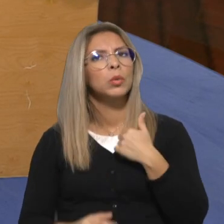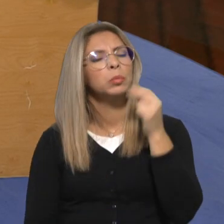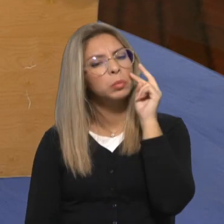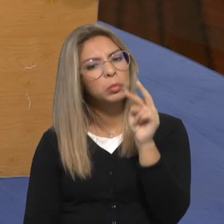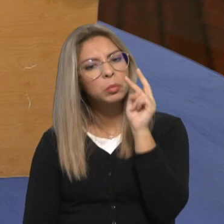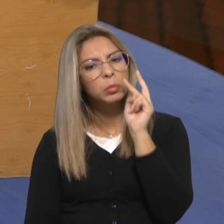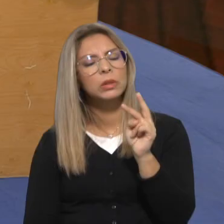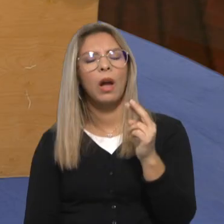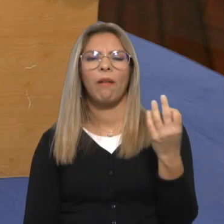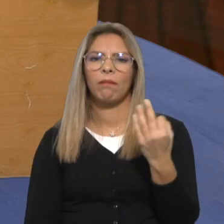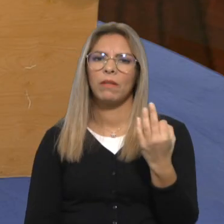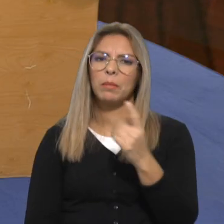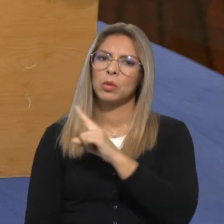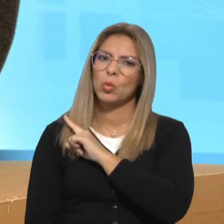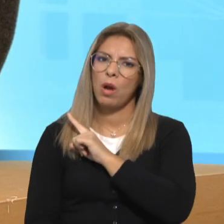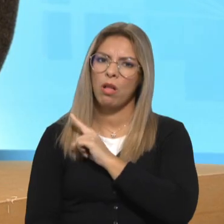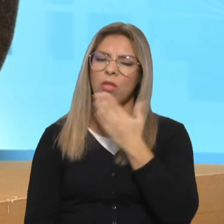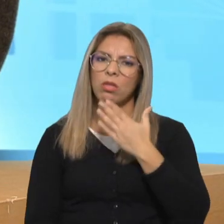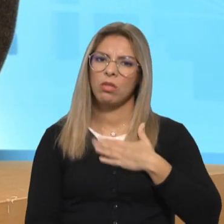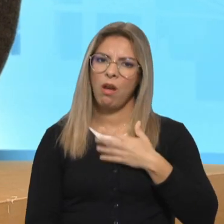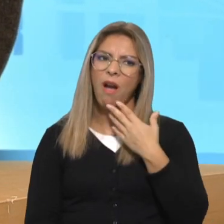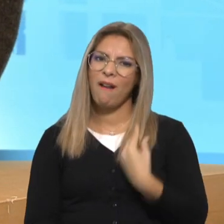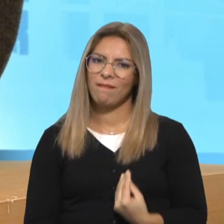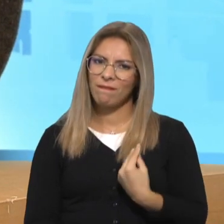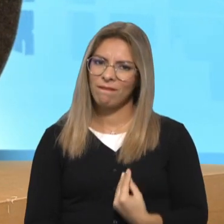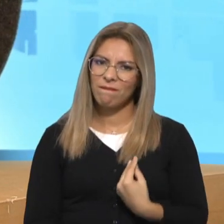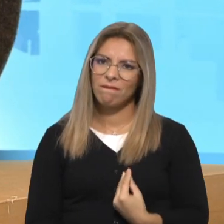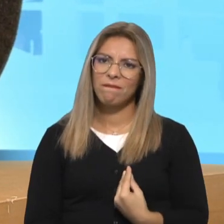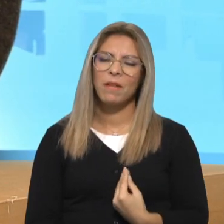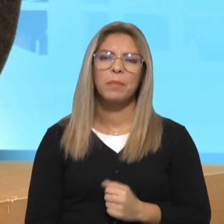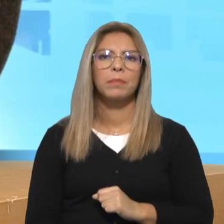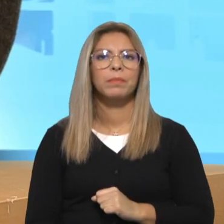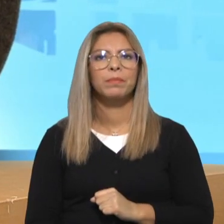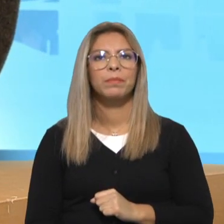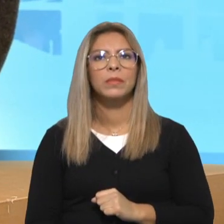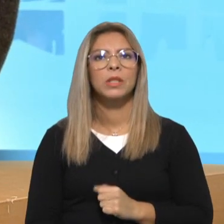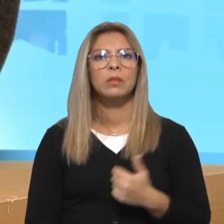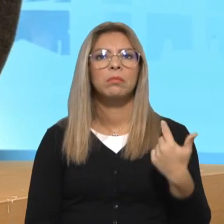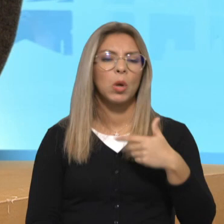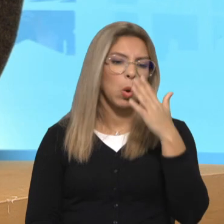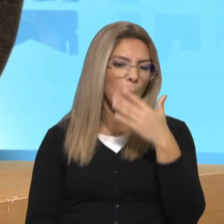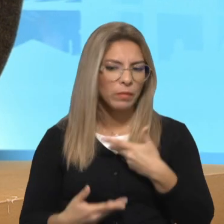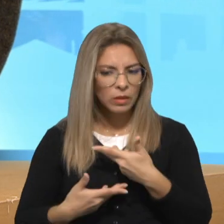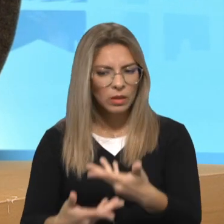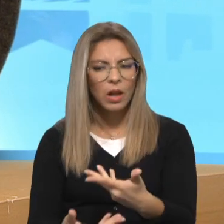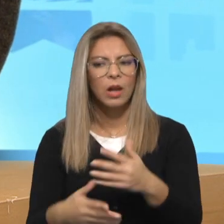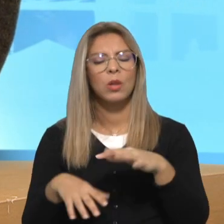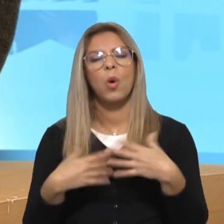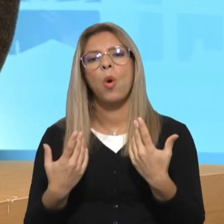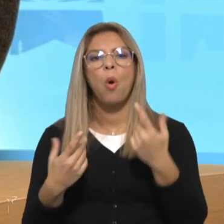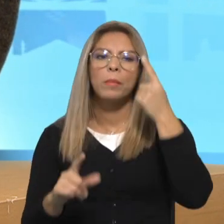experiência pessoal que para mim é muito gratificante, que é, mesmo sem ser para convidar, mesmo sem ter nenhuma